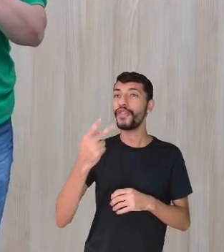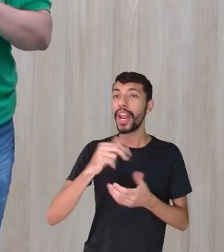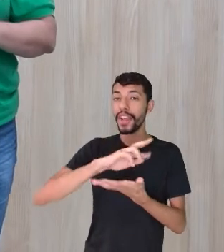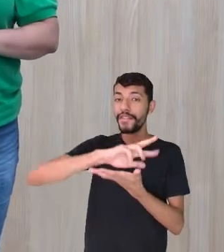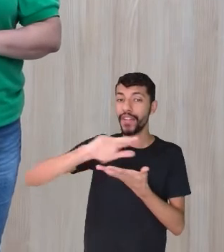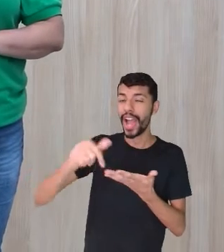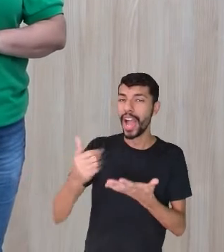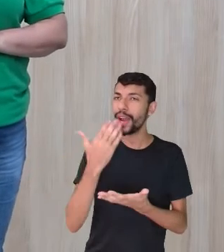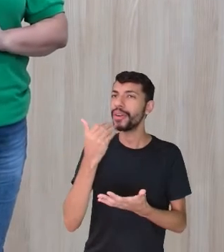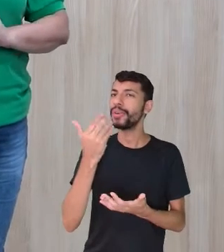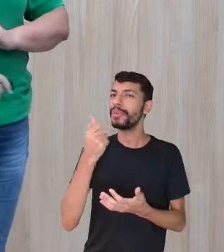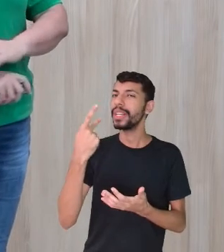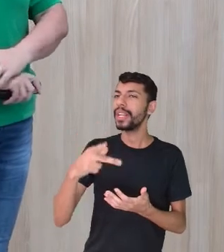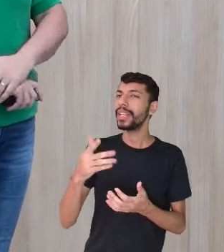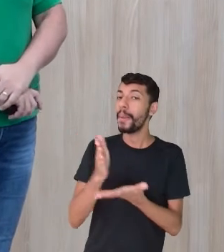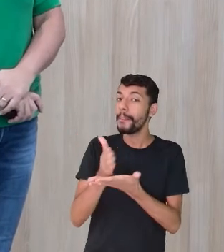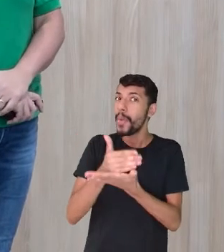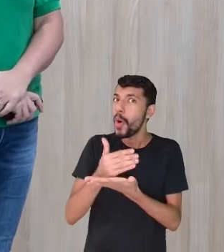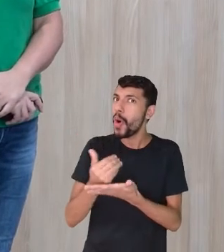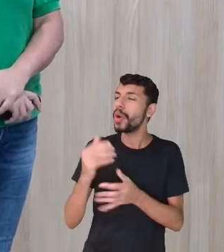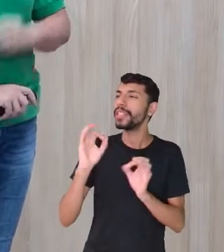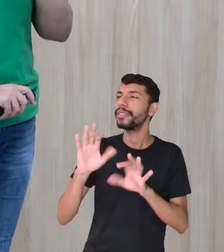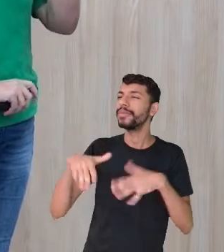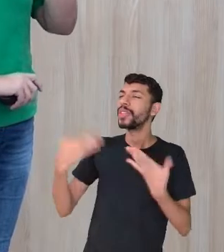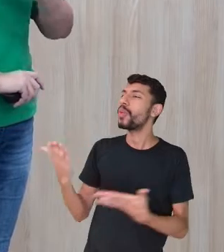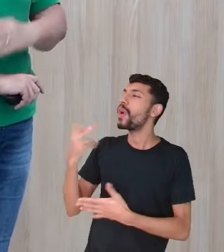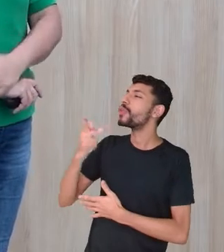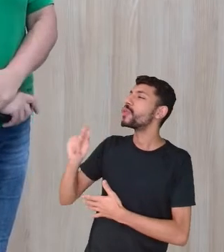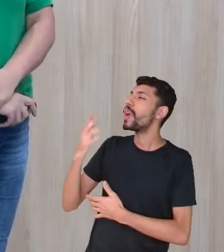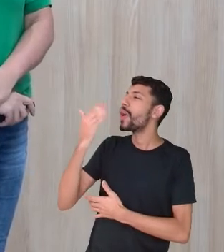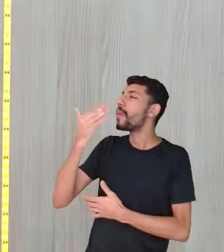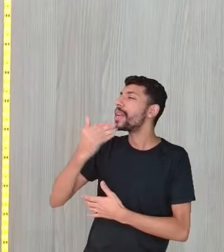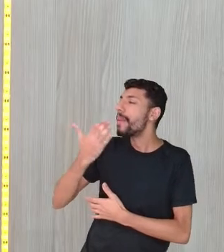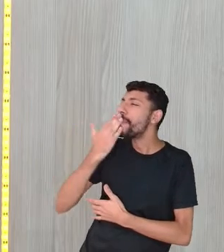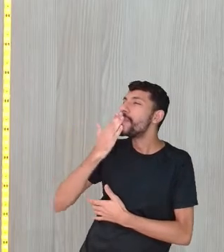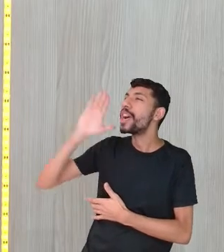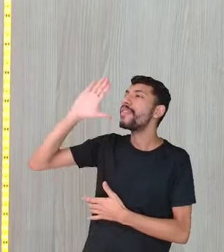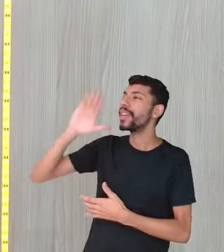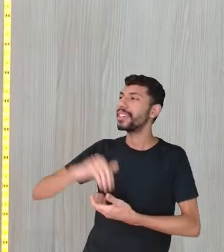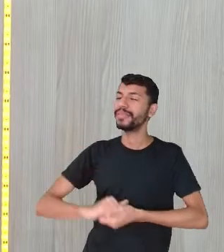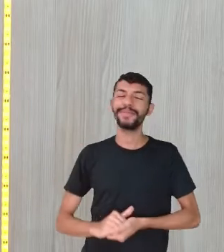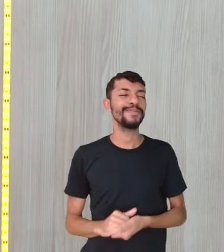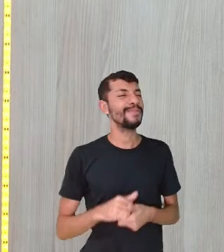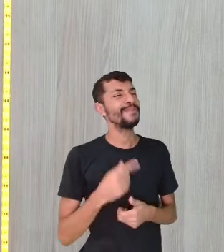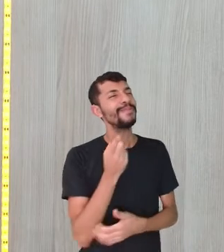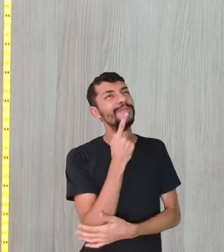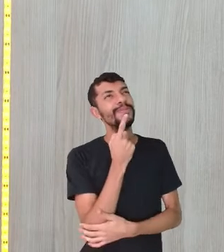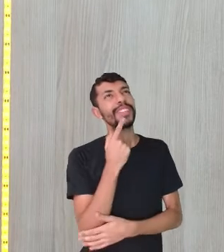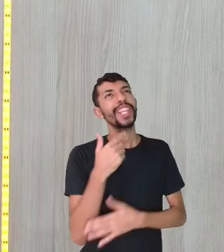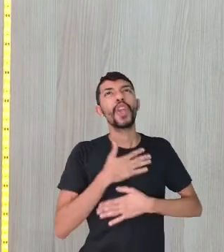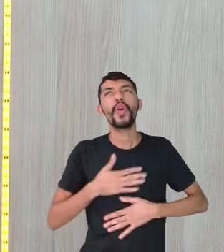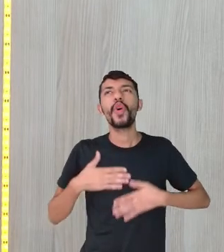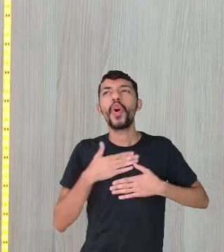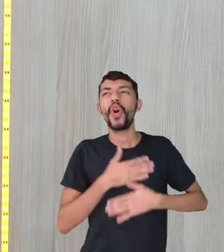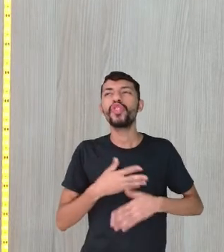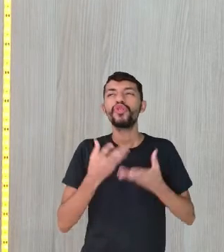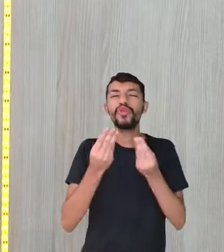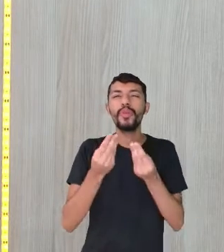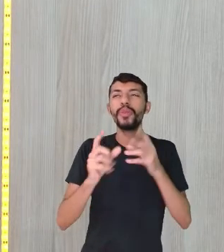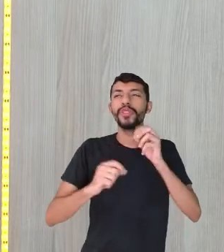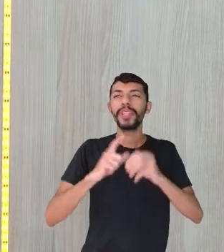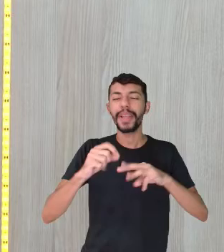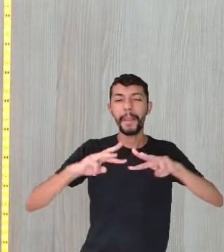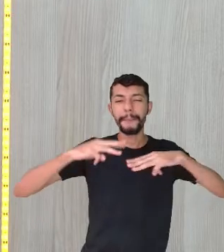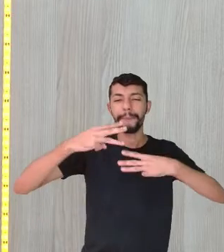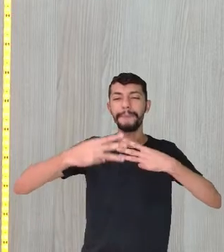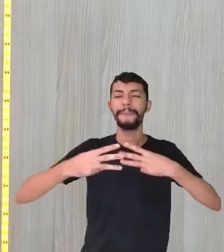de milho. Professora Viviane, qual o seu prato predileto? Professora, eu gosto de tudo que é massa. Tudo que é macarrão, eu